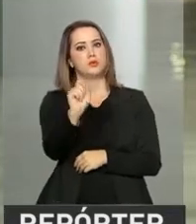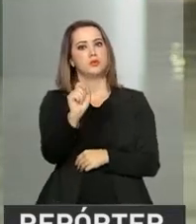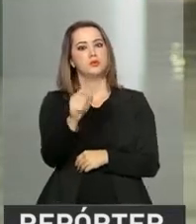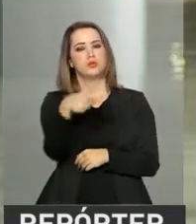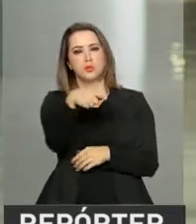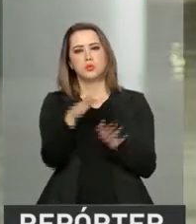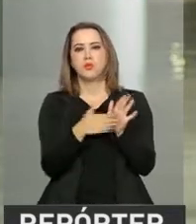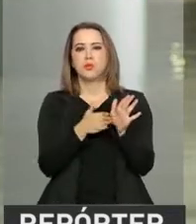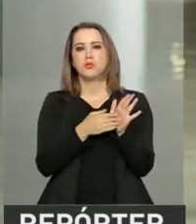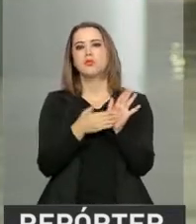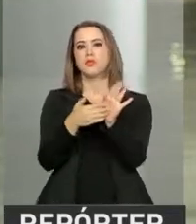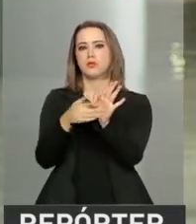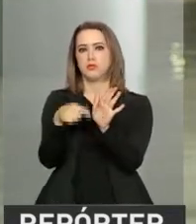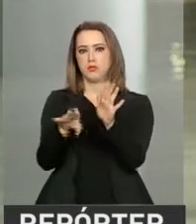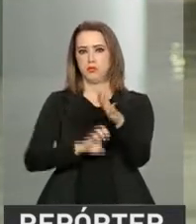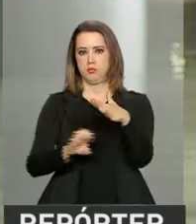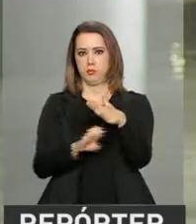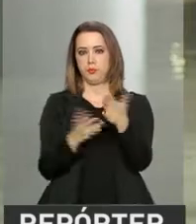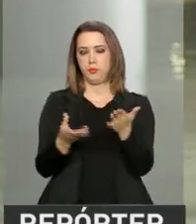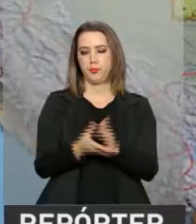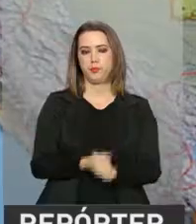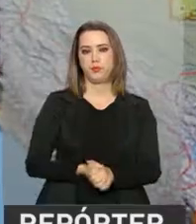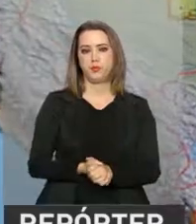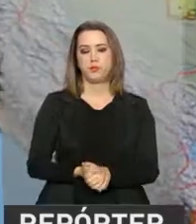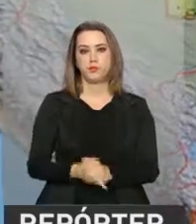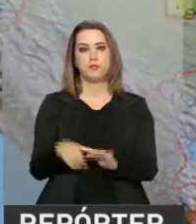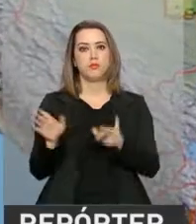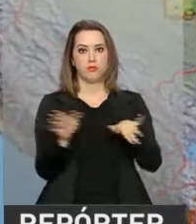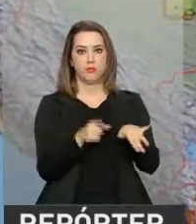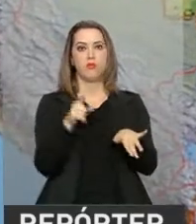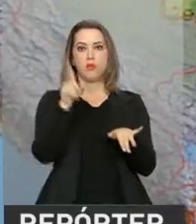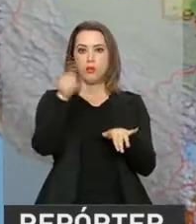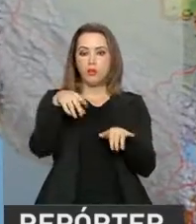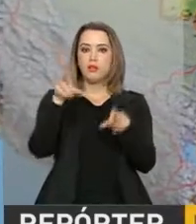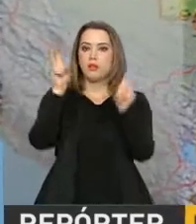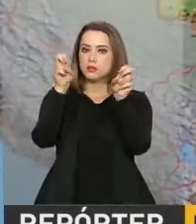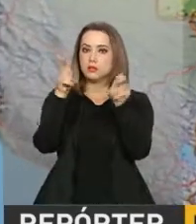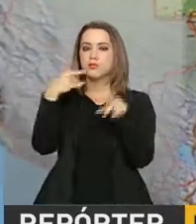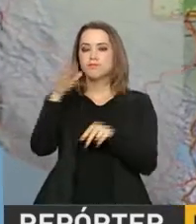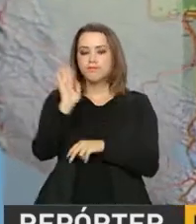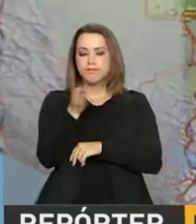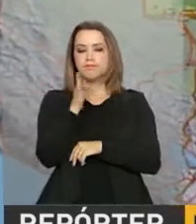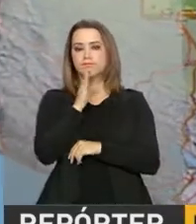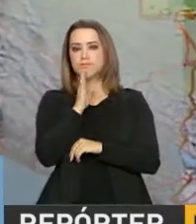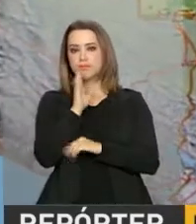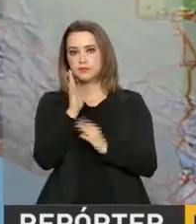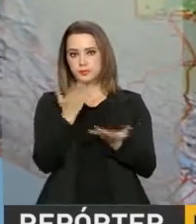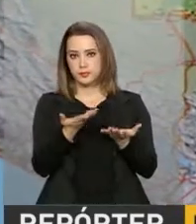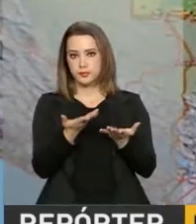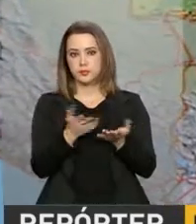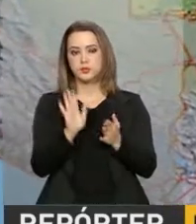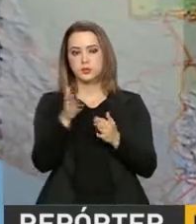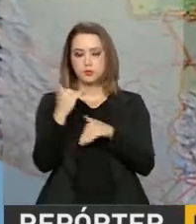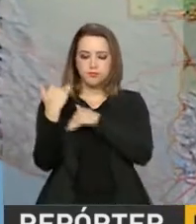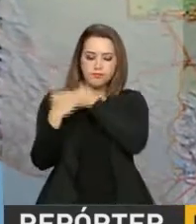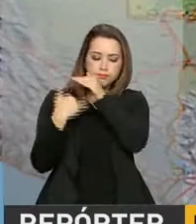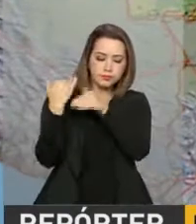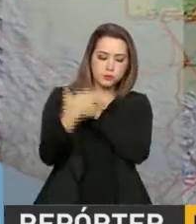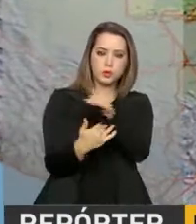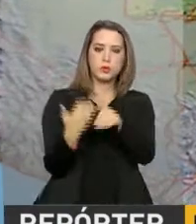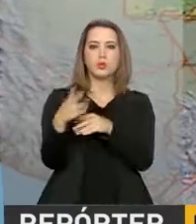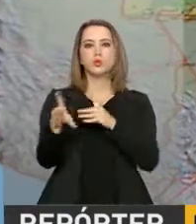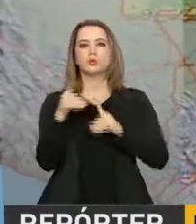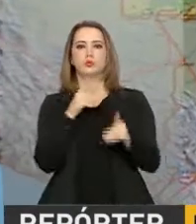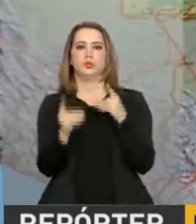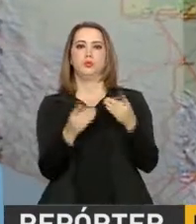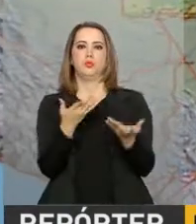essas reivindicações do setor. São temas que nós conhecemos, já vem de longo debate. O